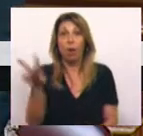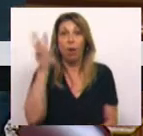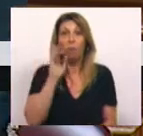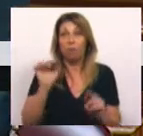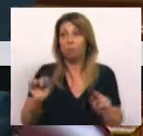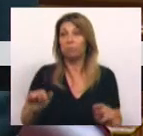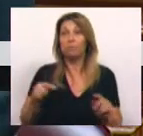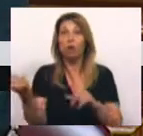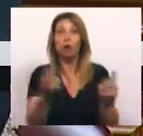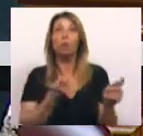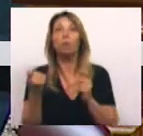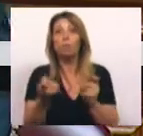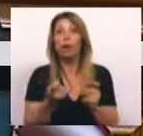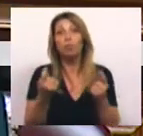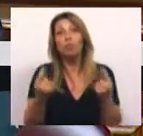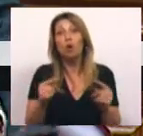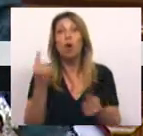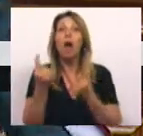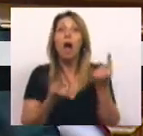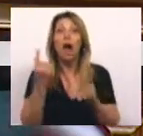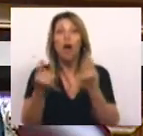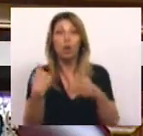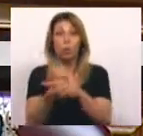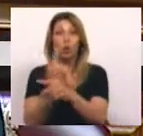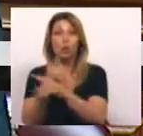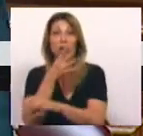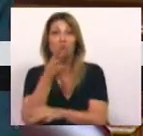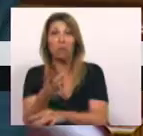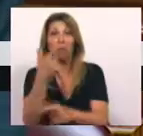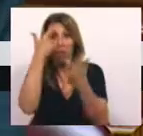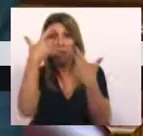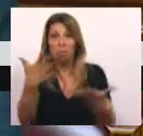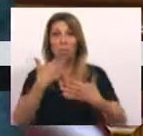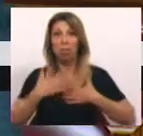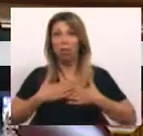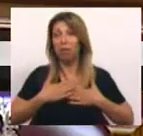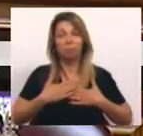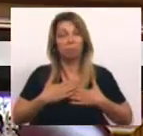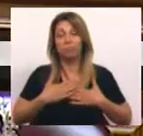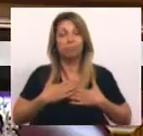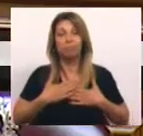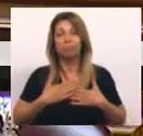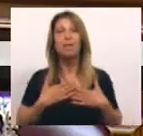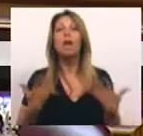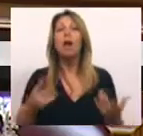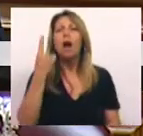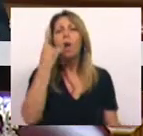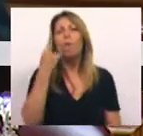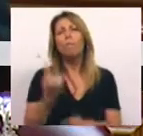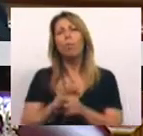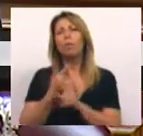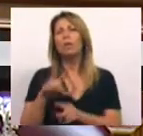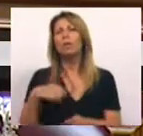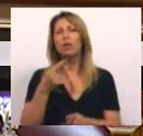debate. De resto, algumas das questões não, nem nos surpreenderam, de alguns dos argumentos que foram aqui aduzidos. Há uma questão que os verdes não podem